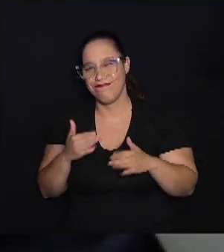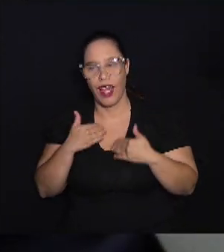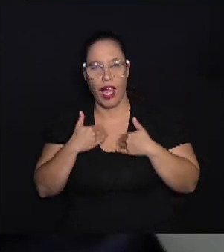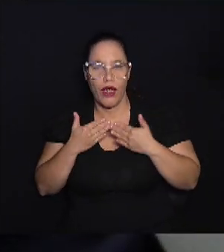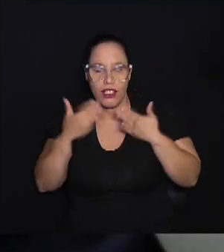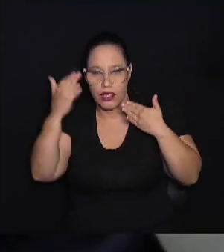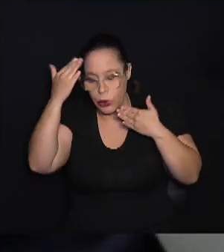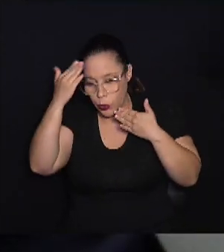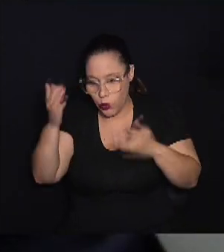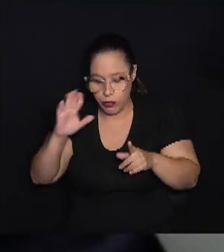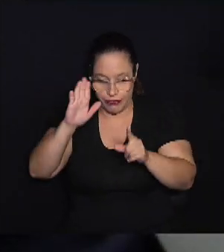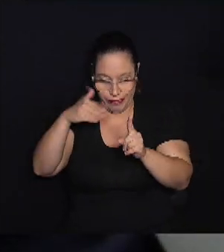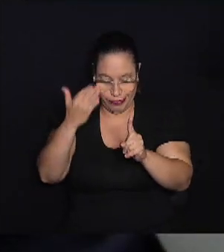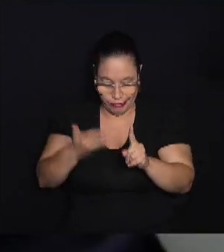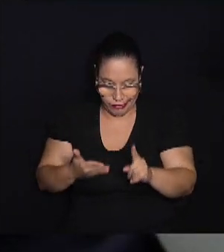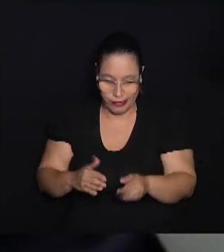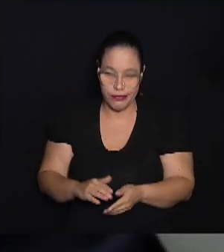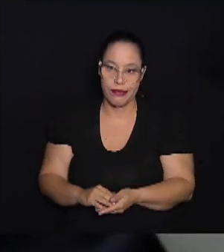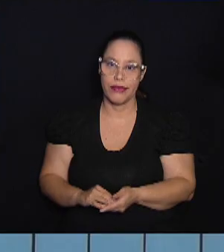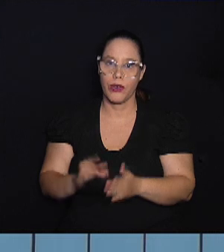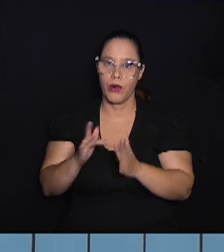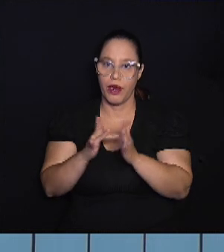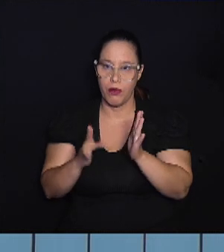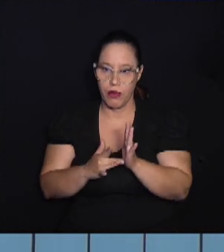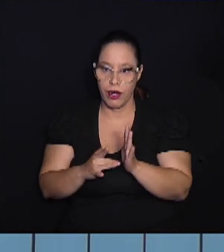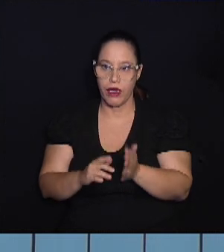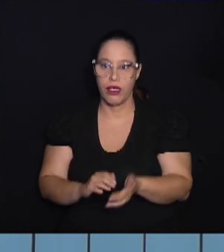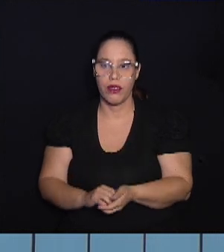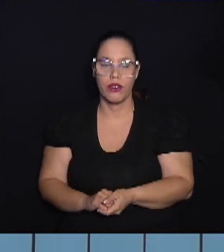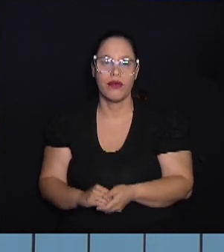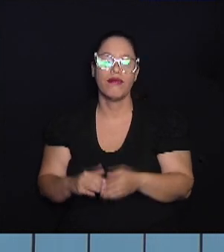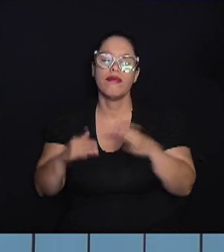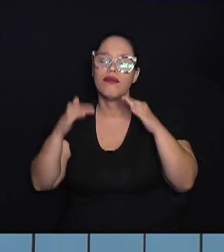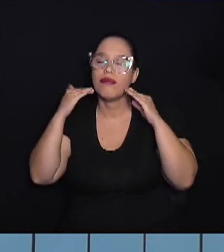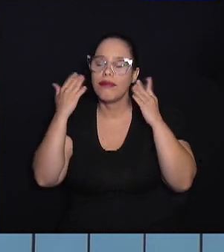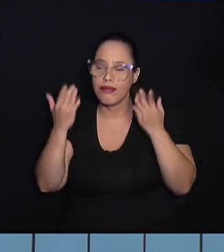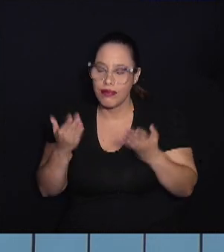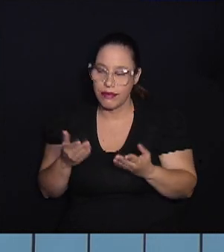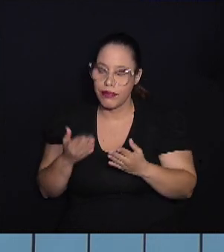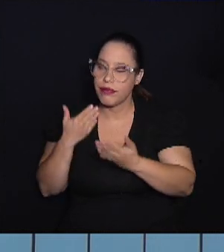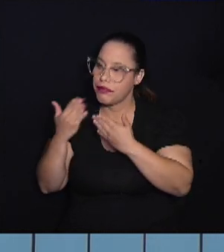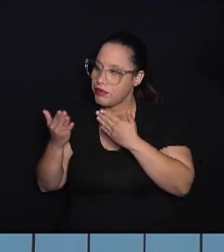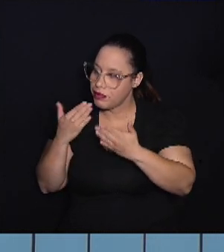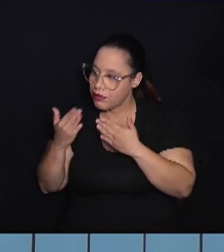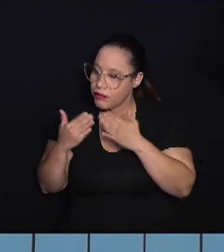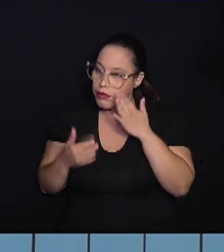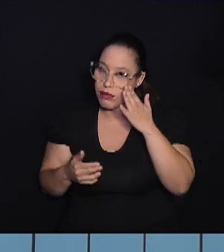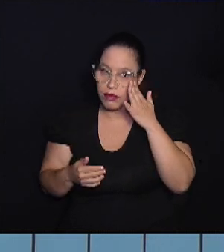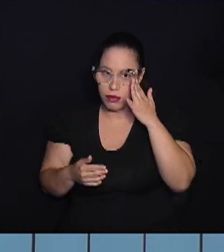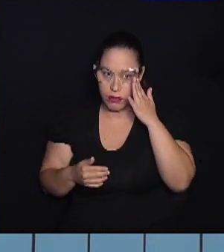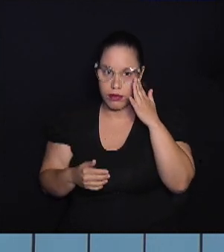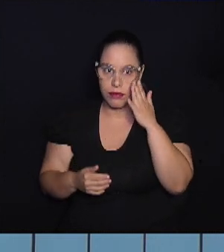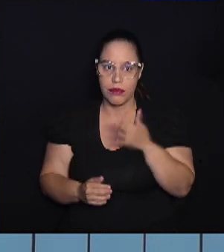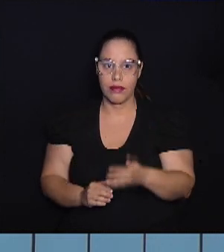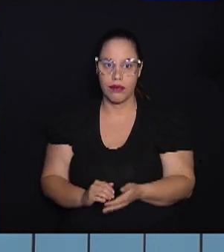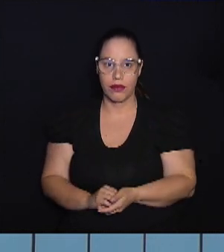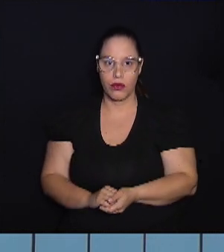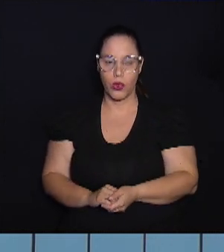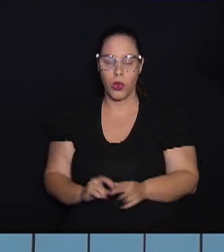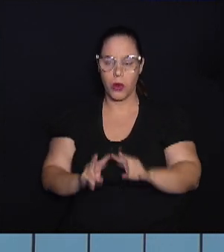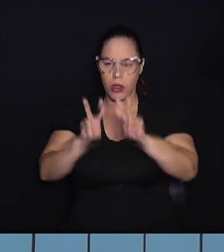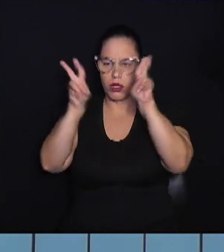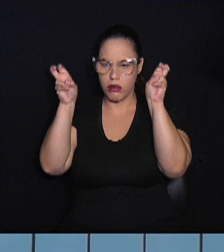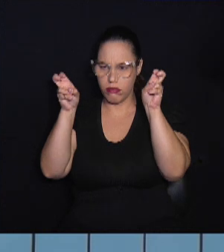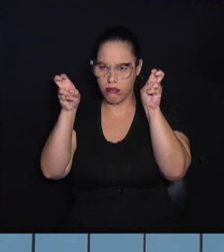uma honra colaborar com a pauta de vocês. Para a gente também é uma honra poder conversar, com você, sobre esse assunto